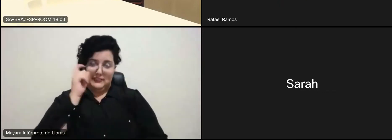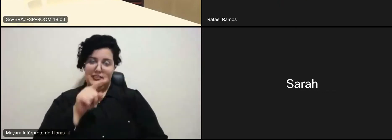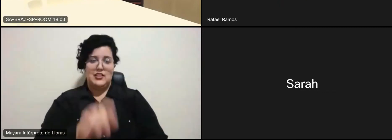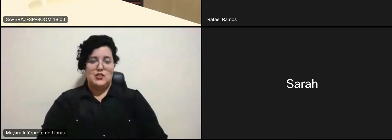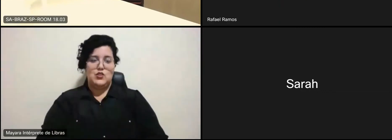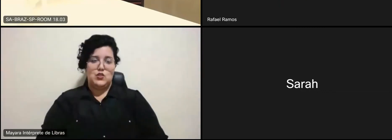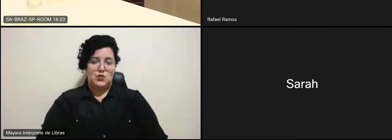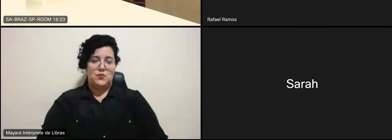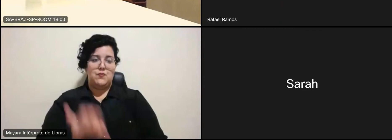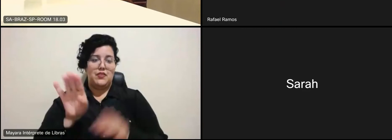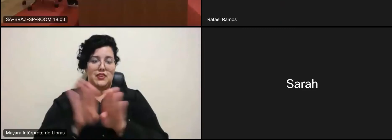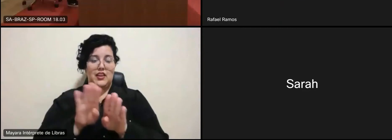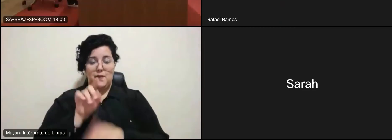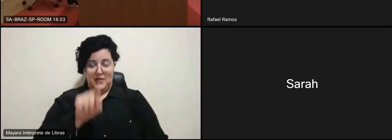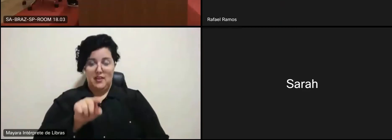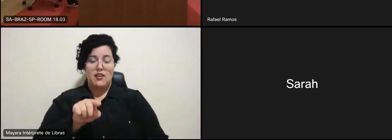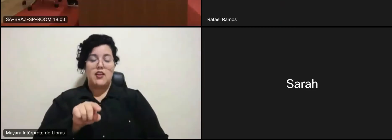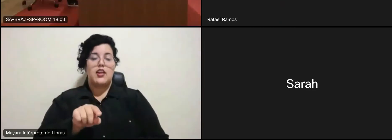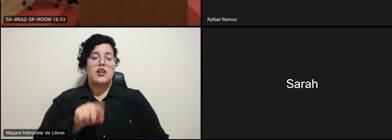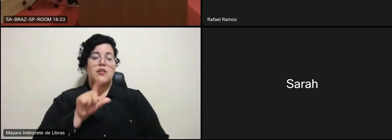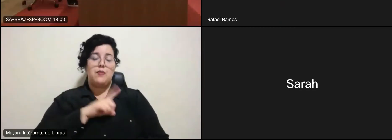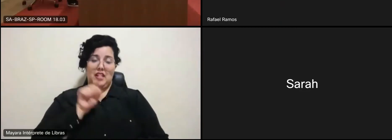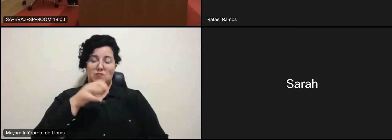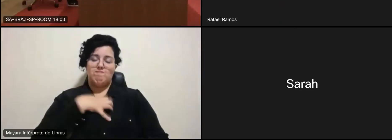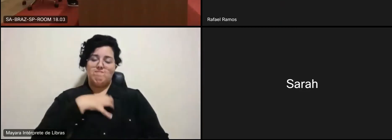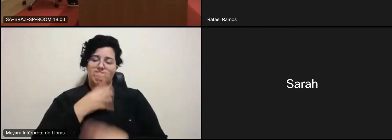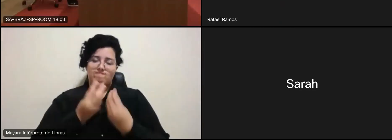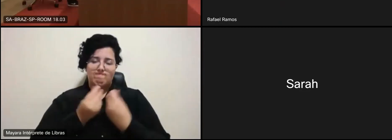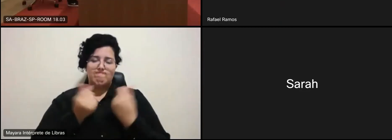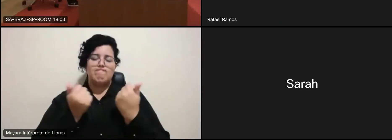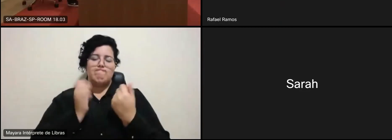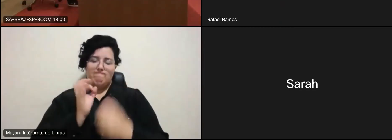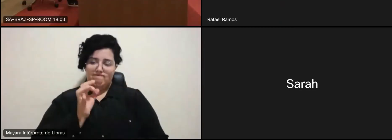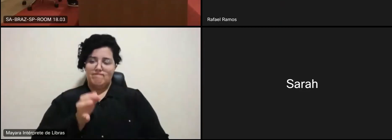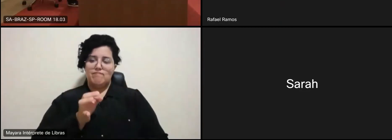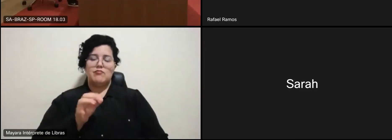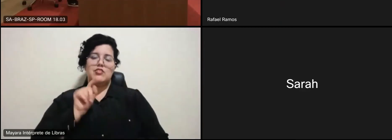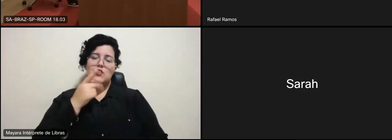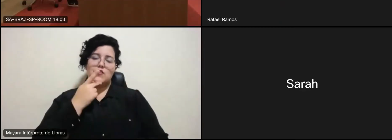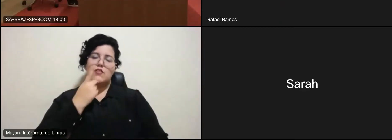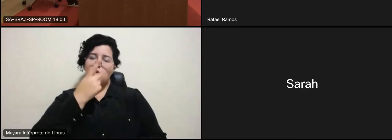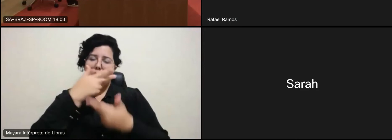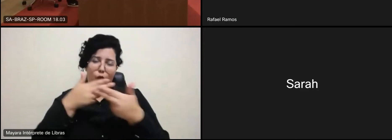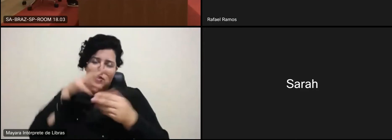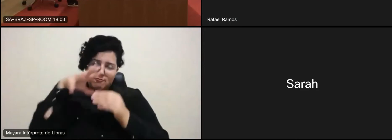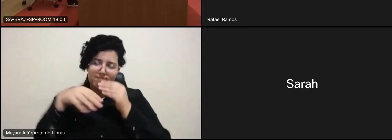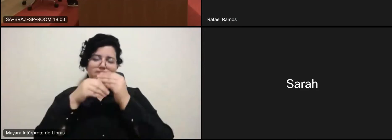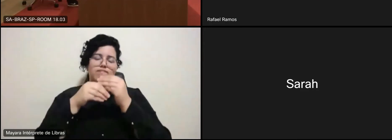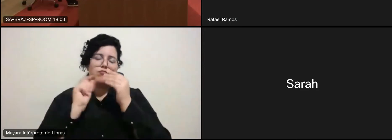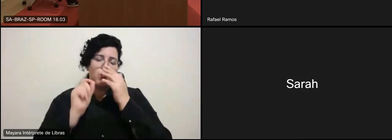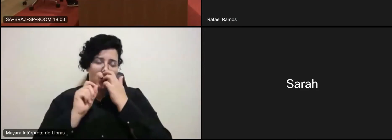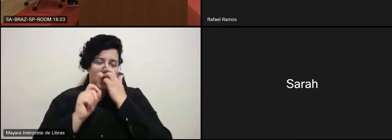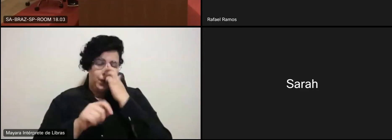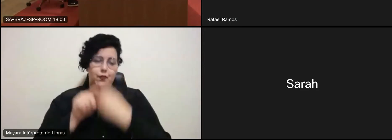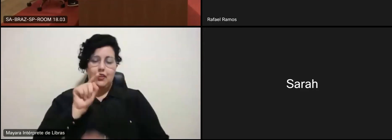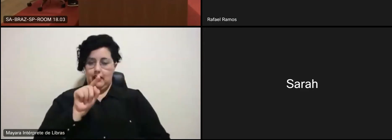desculpa fazer esse recorte, imagina. que a sua fala me tocou tão fortemente que eu falei, cara, eu preciso dizer um pouco sobre isso, porque eu acho que